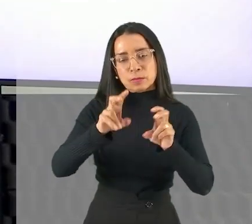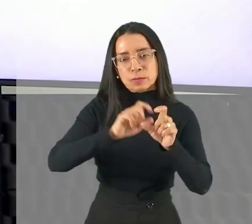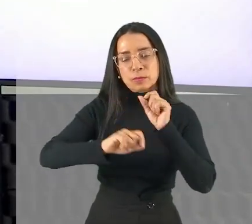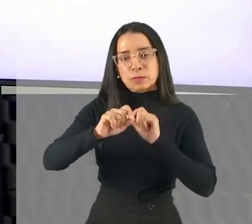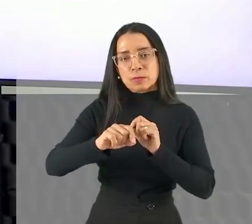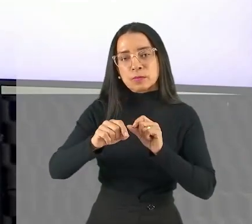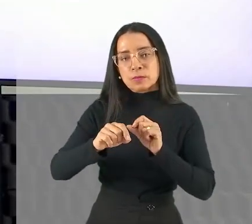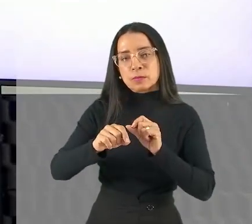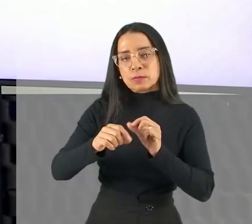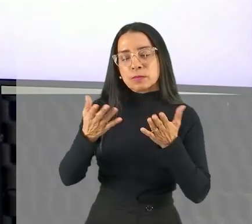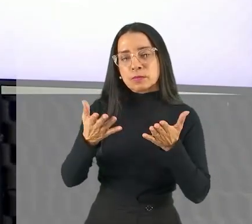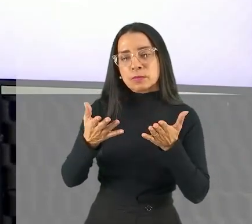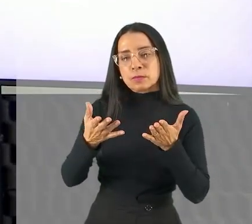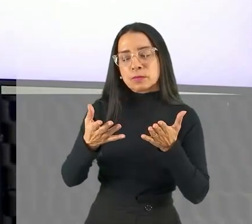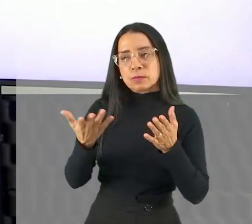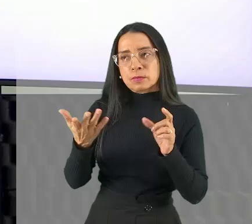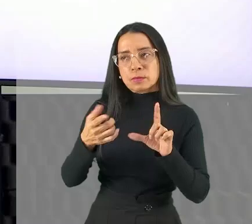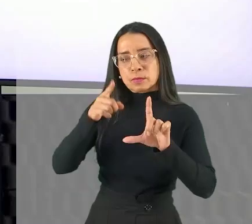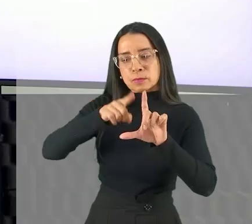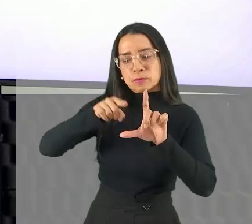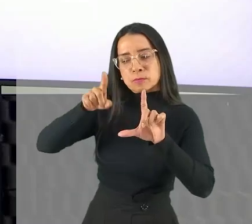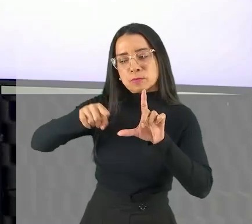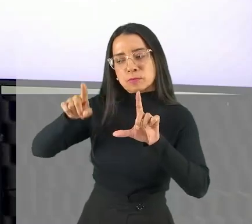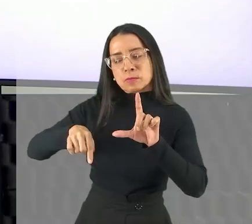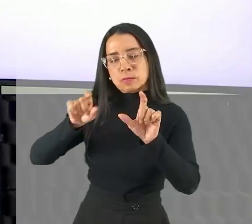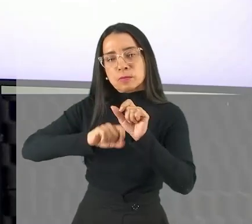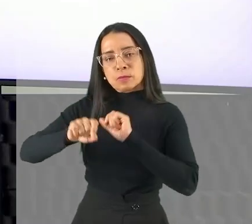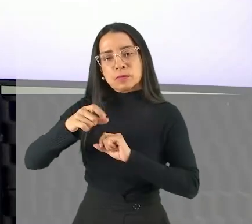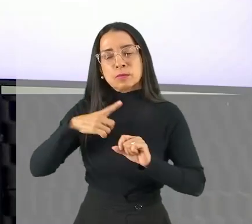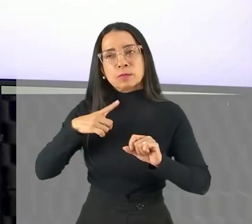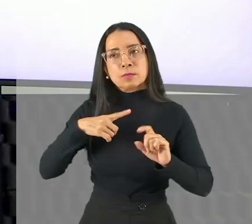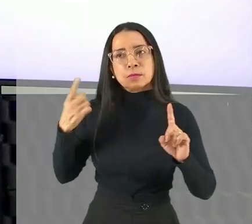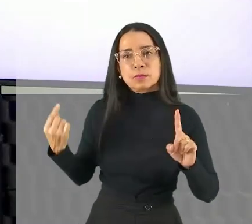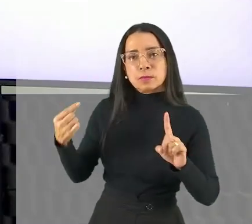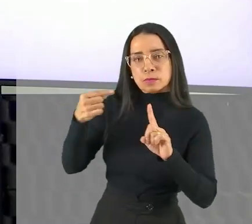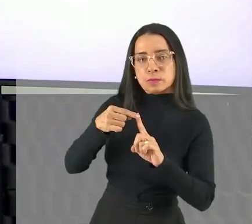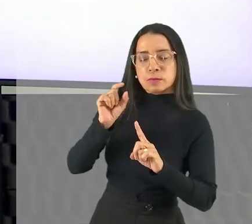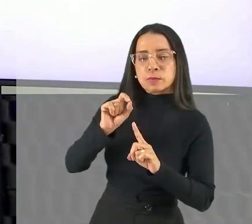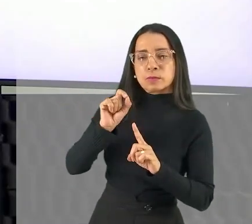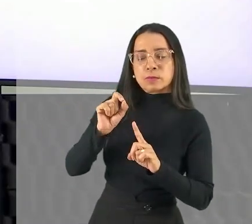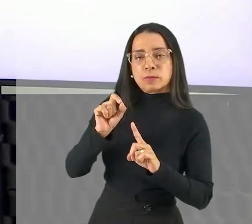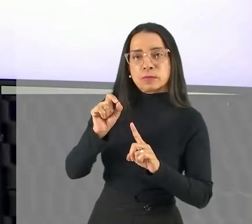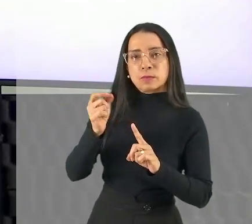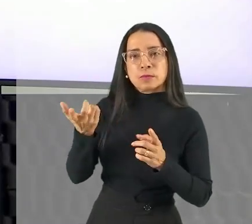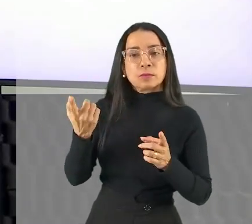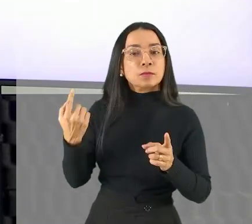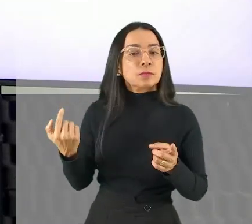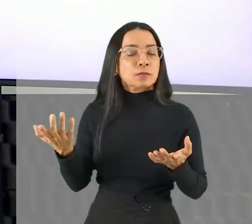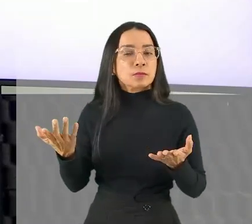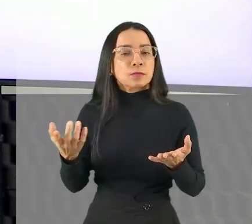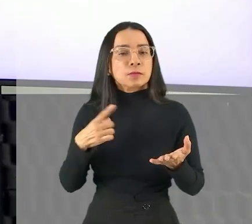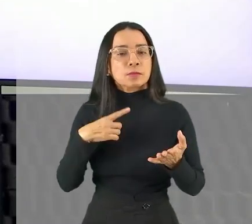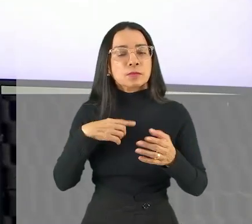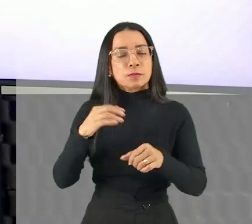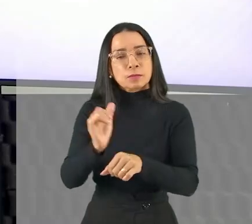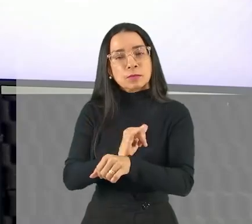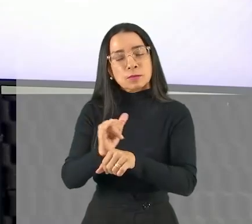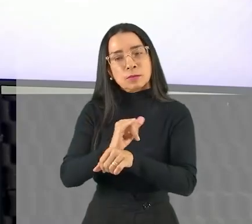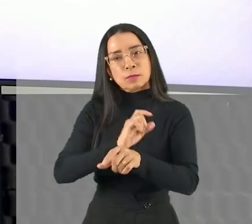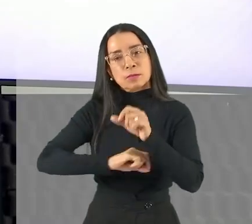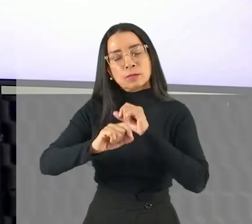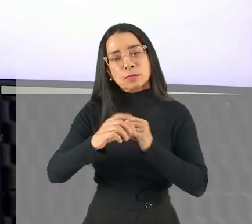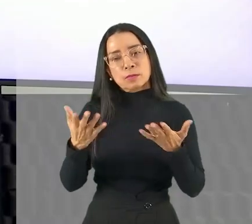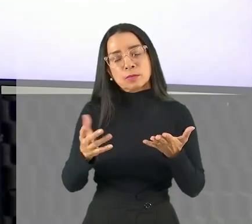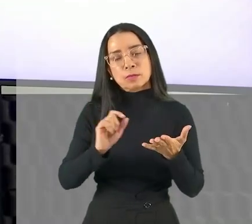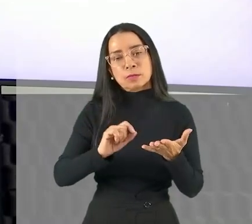dados estatísticos, nesse texto, tem o objetivo de quê? Eu tenho uma finalidade, isso é uma estratégia, um recurso linguístico que eu